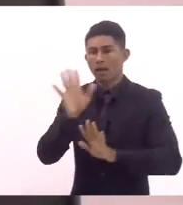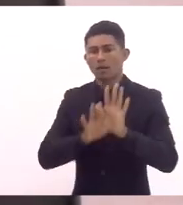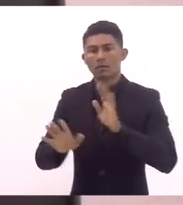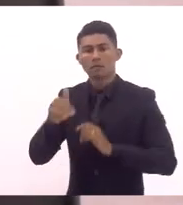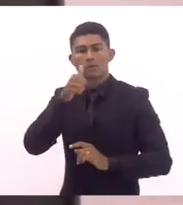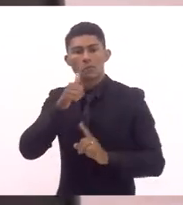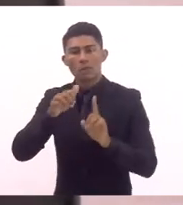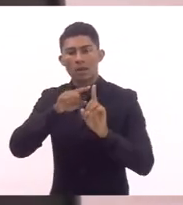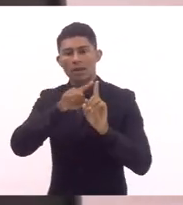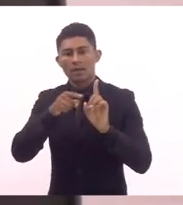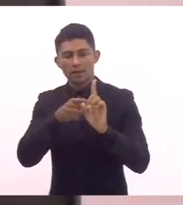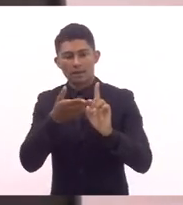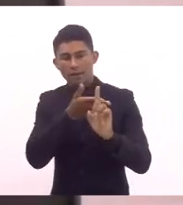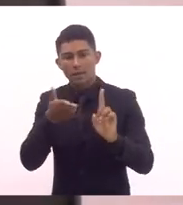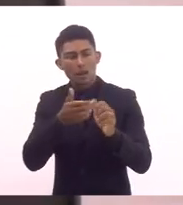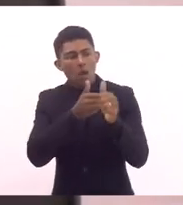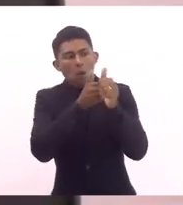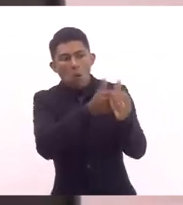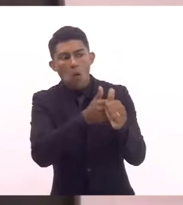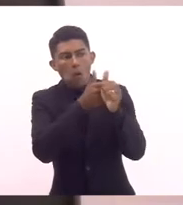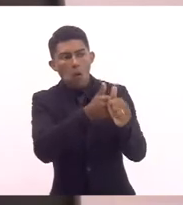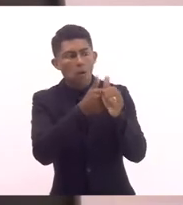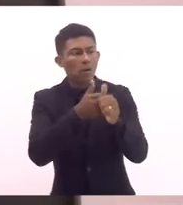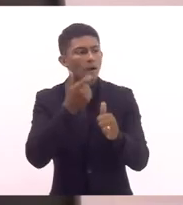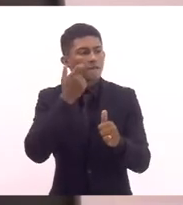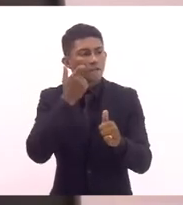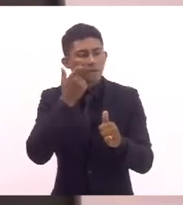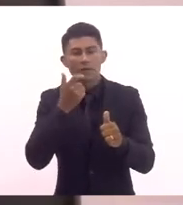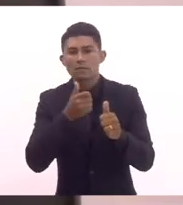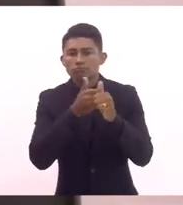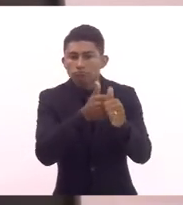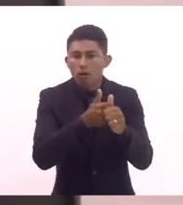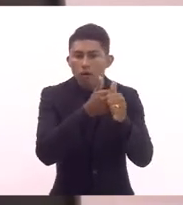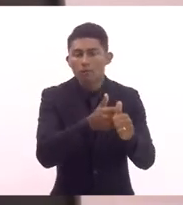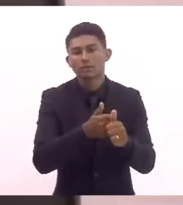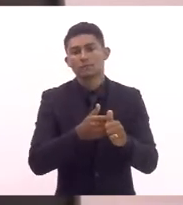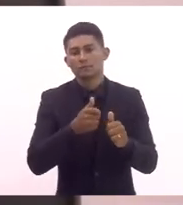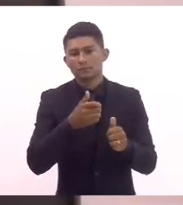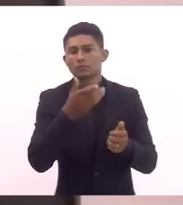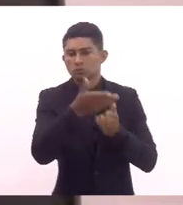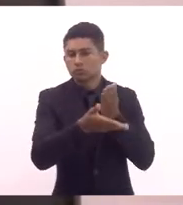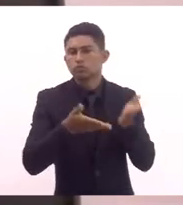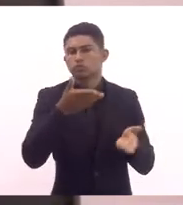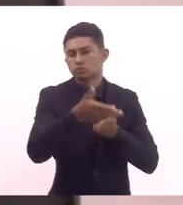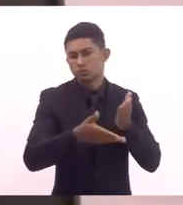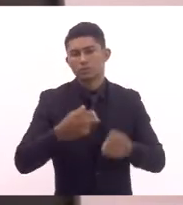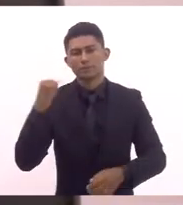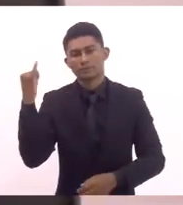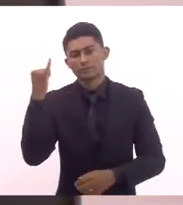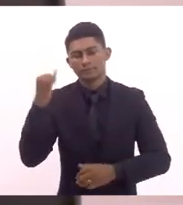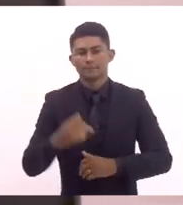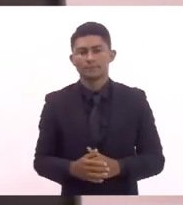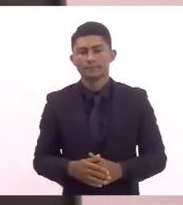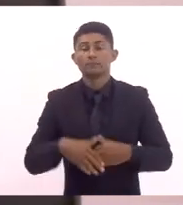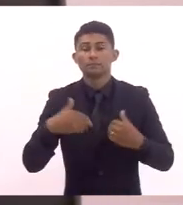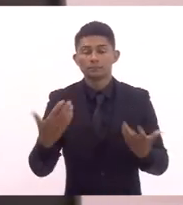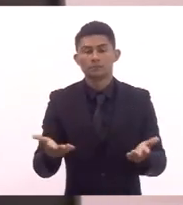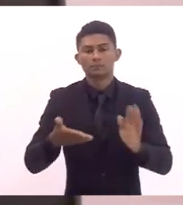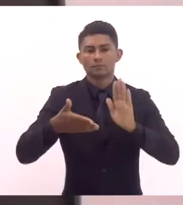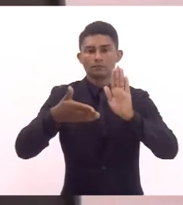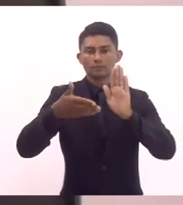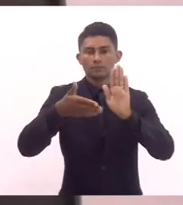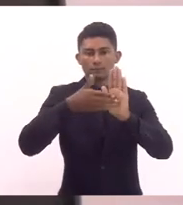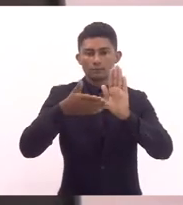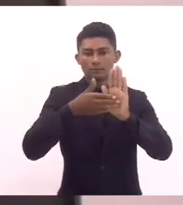essa mulher seja acompanhada durante todo esse processo é eu acho que com essas propostas